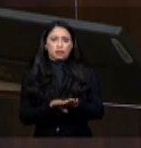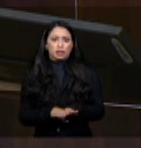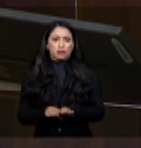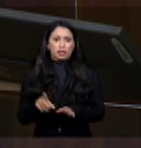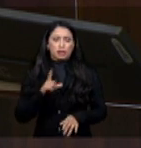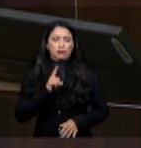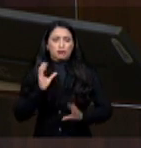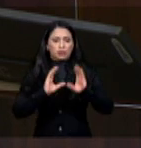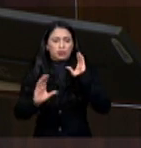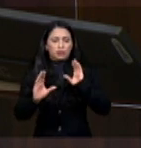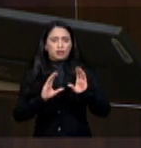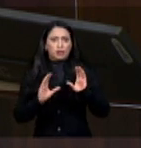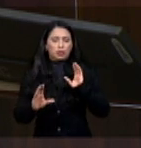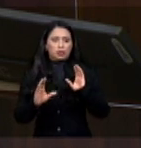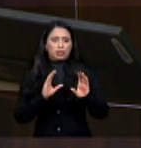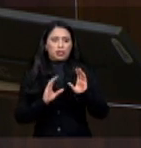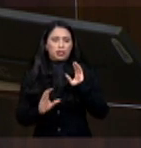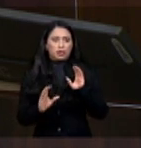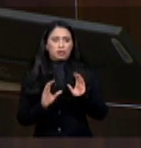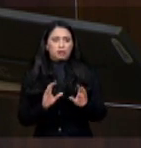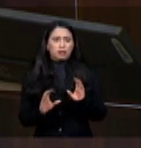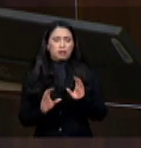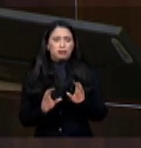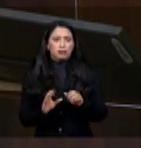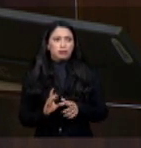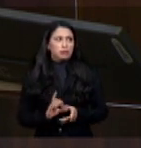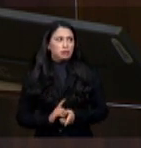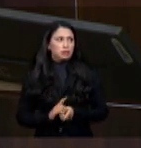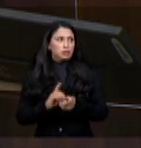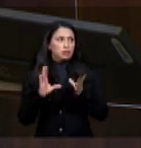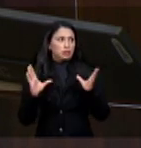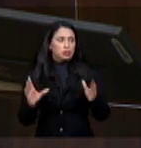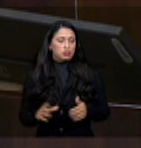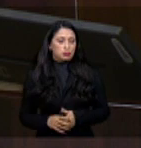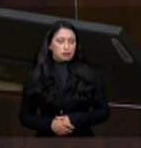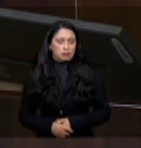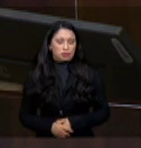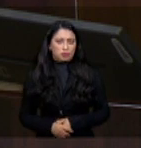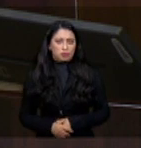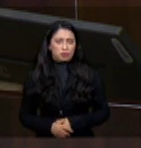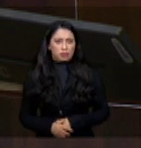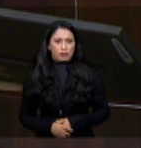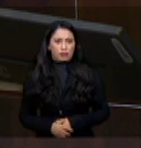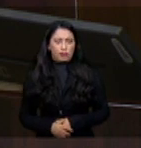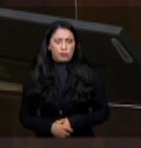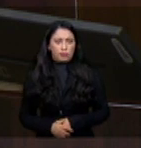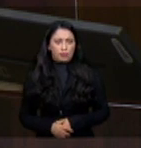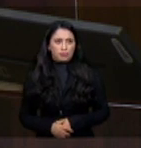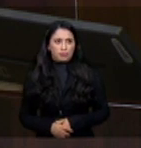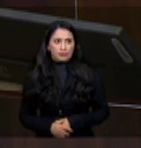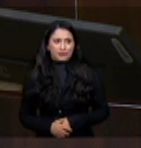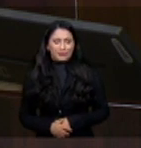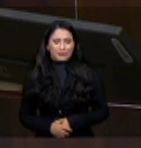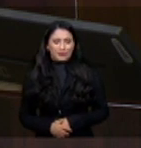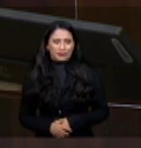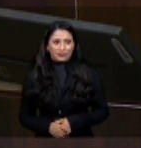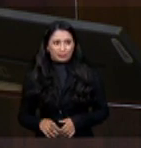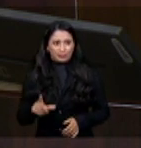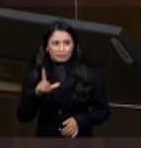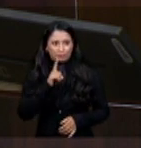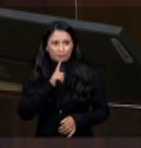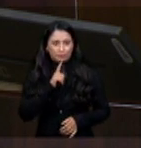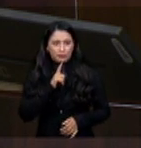ação comunicativa de habermas que constitui a democracia então analisando a questão da mulher no mercado de trabalho por exemplo nós